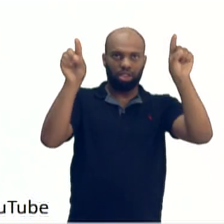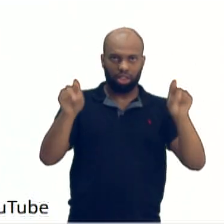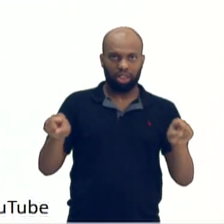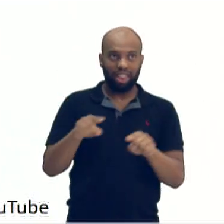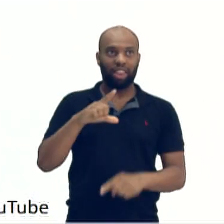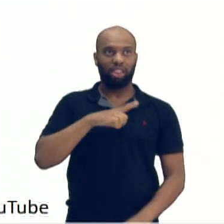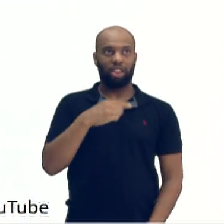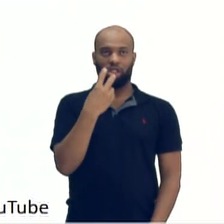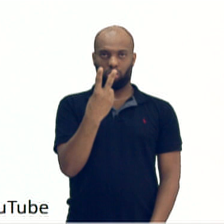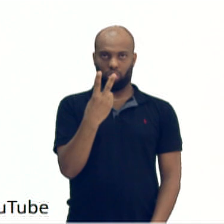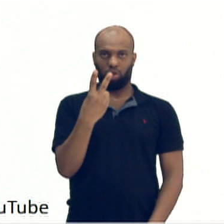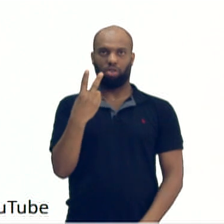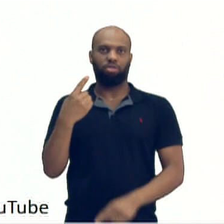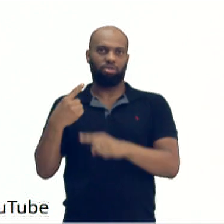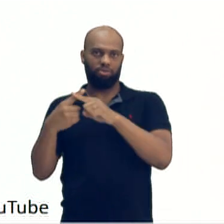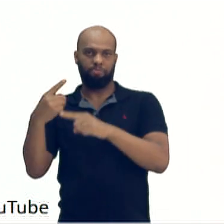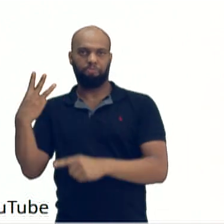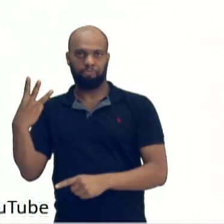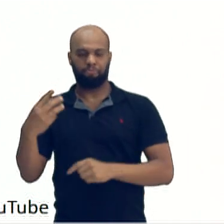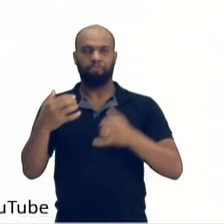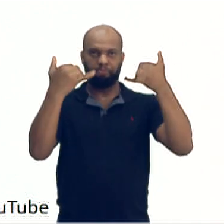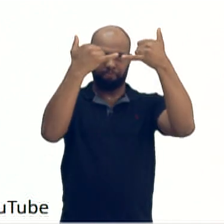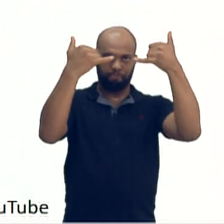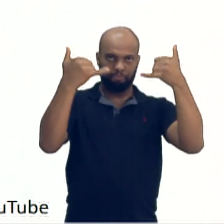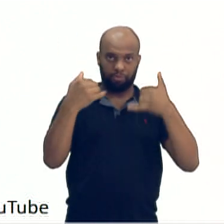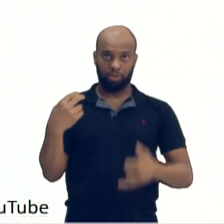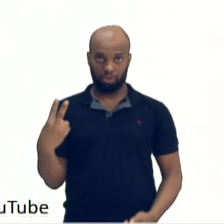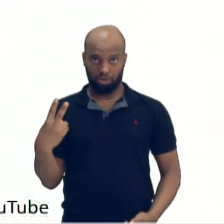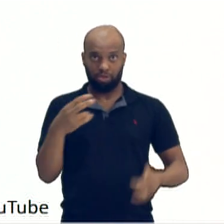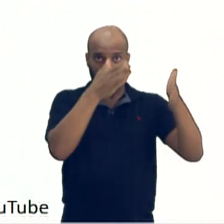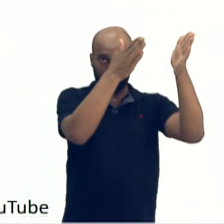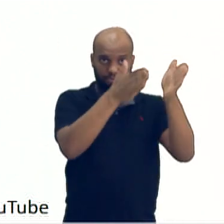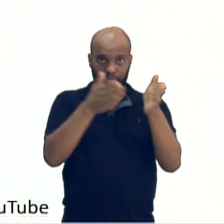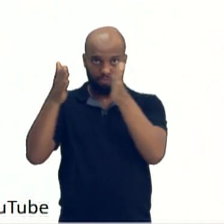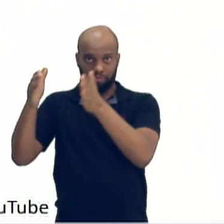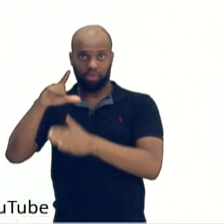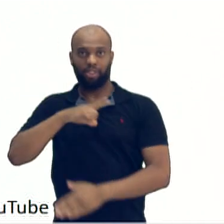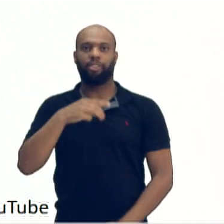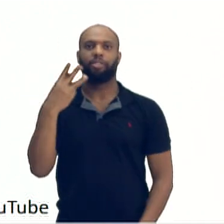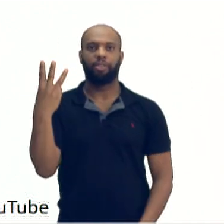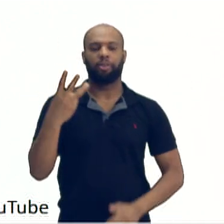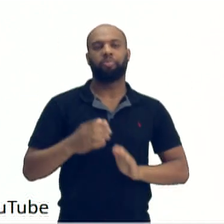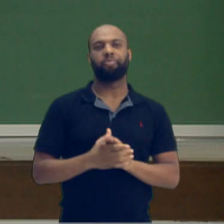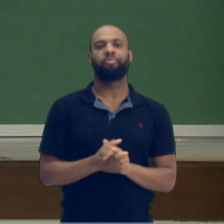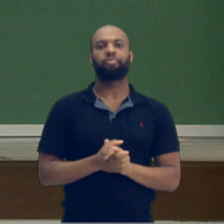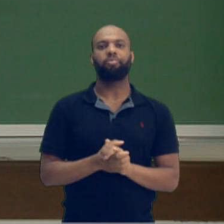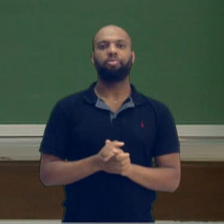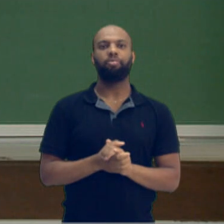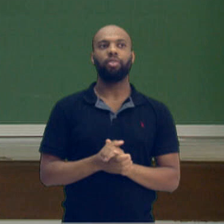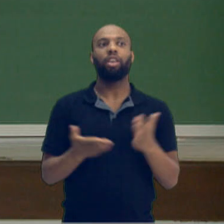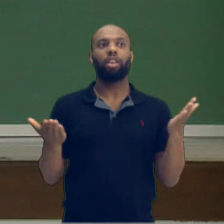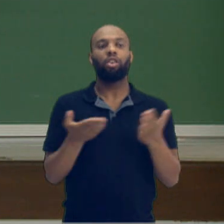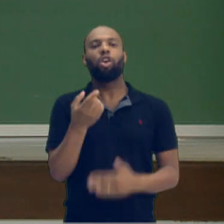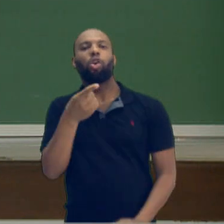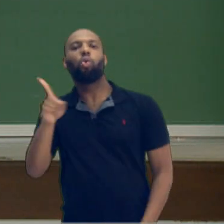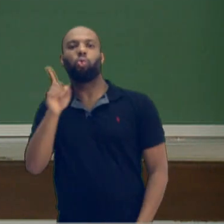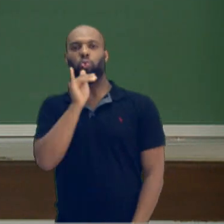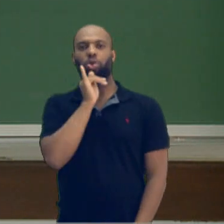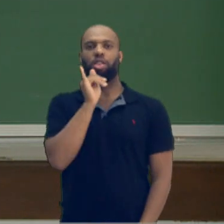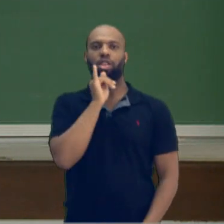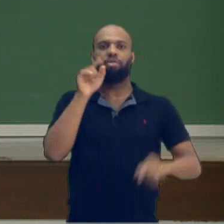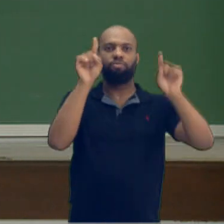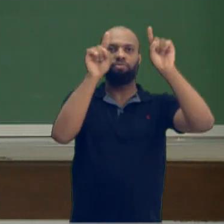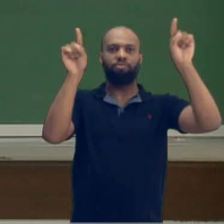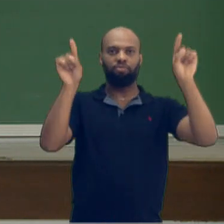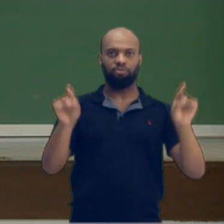linhas por três colunas, perfeito? Então, tem duas linhas e três colunas. E no nosso último exemplo aqui de